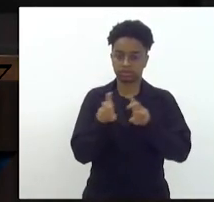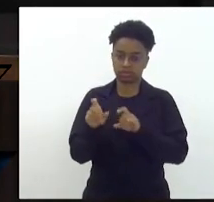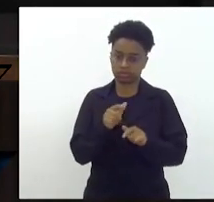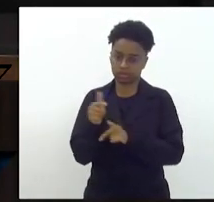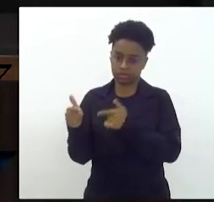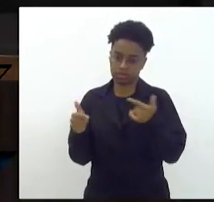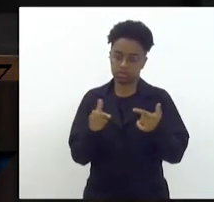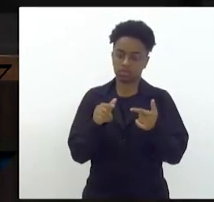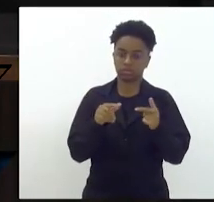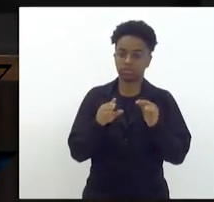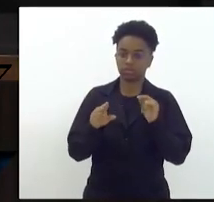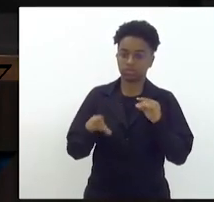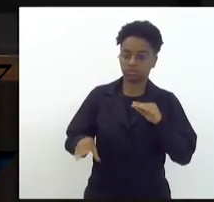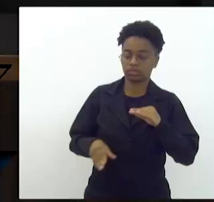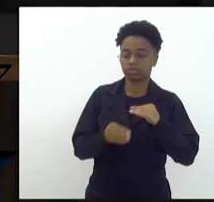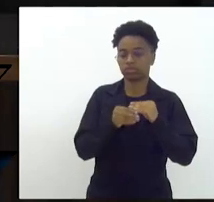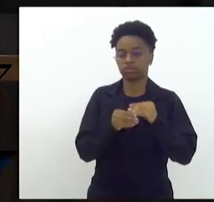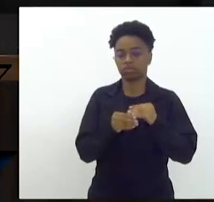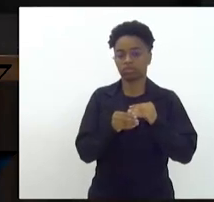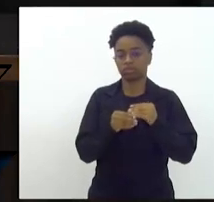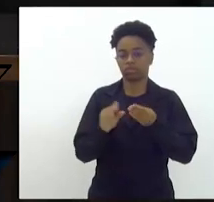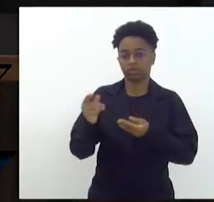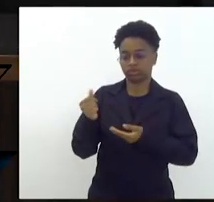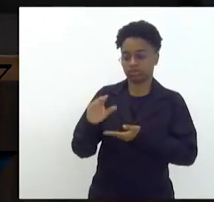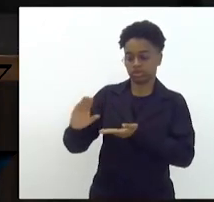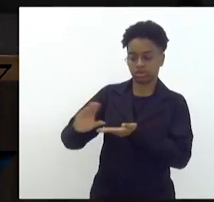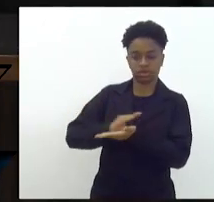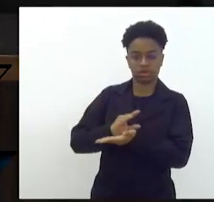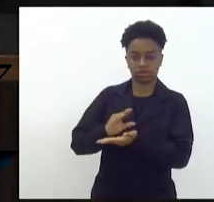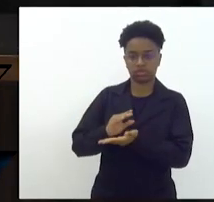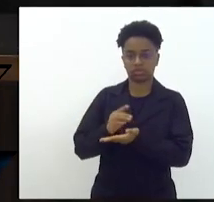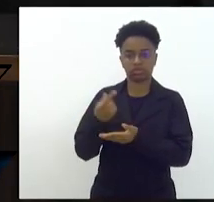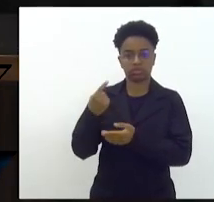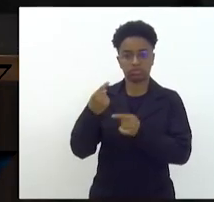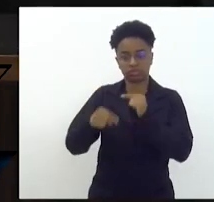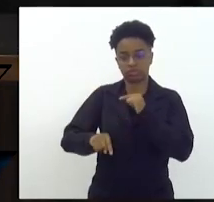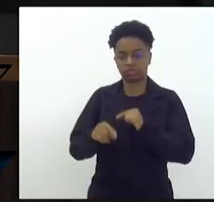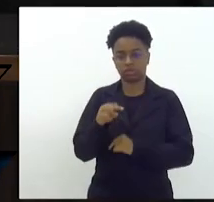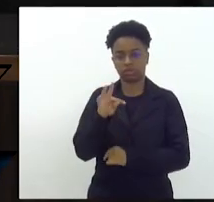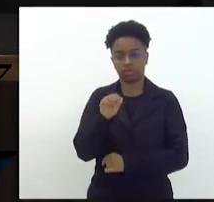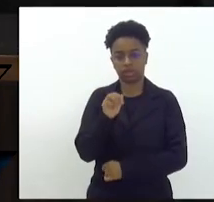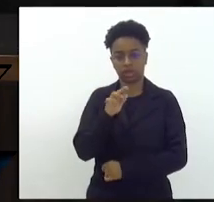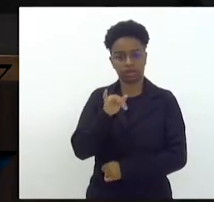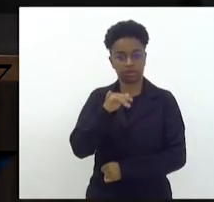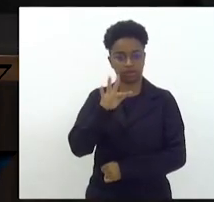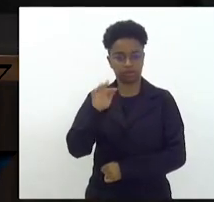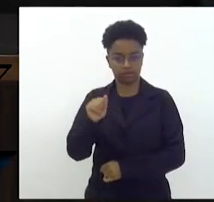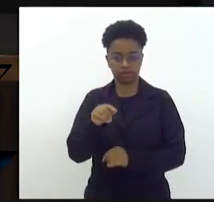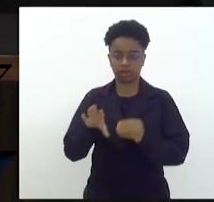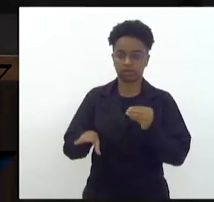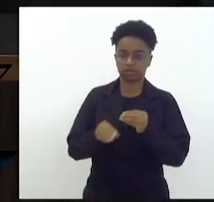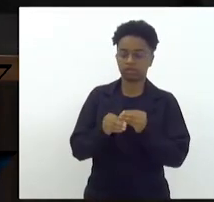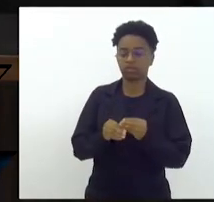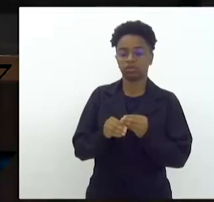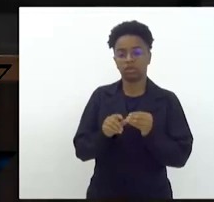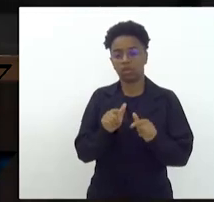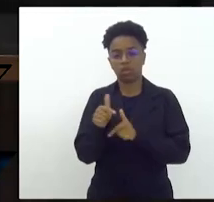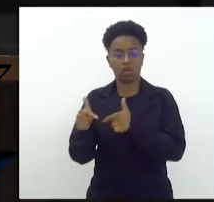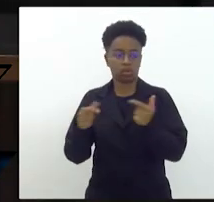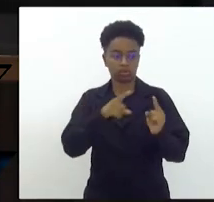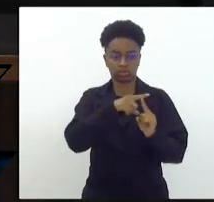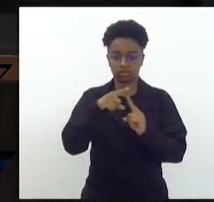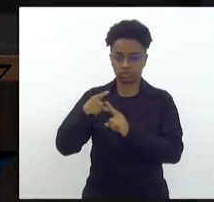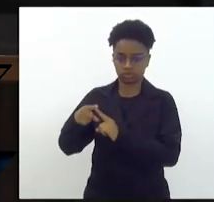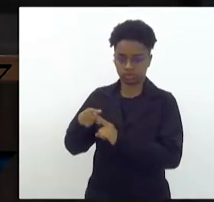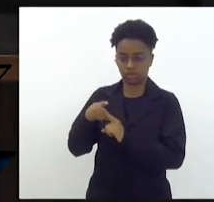para incluir as fontes de receitas não tarifárias receitas alternativas complementares acessórios ou de